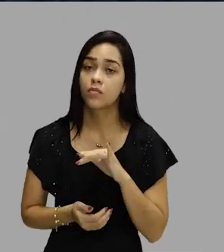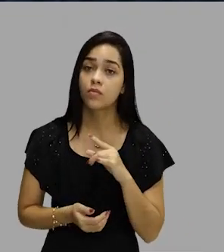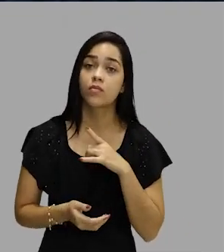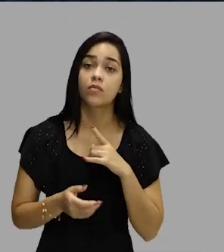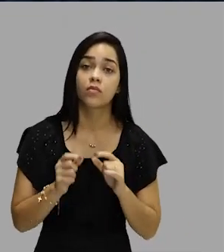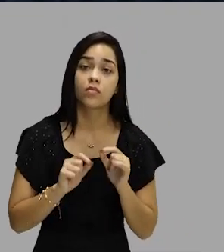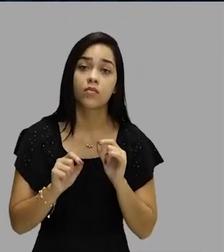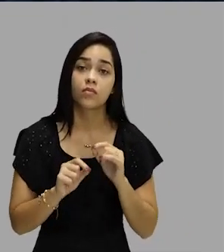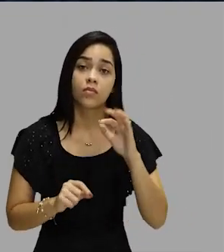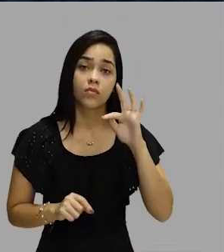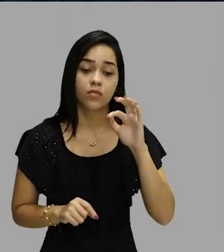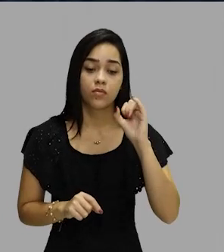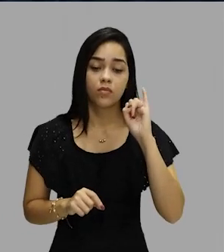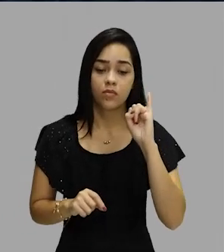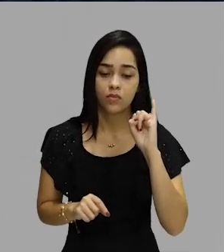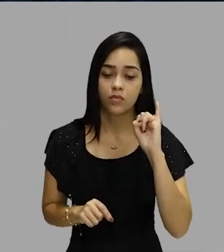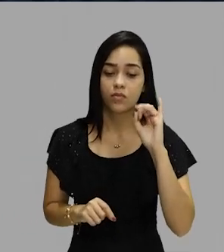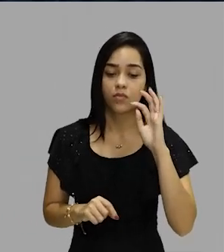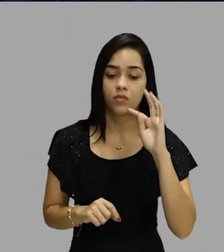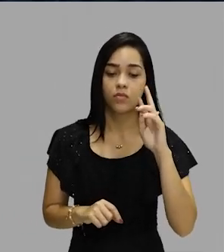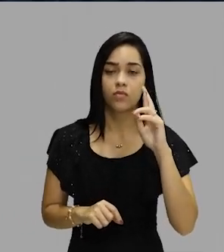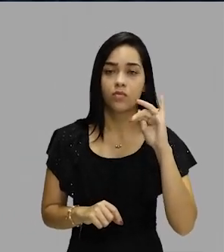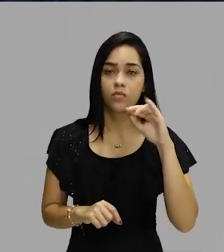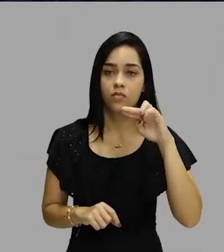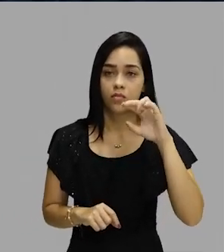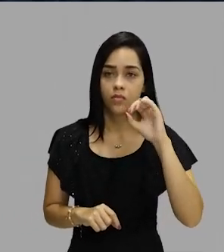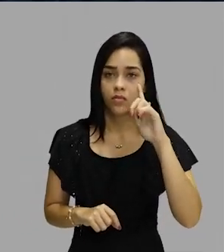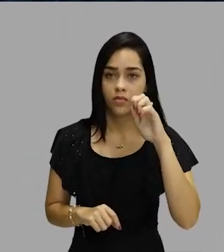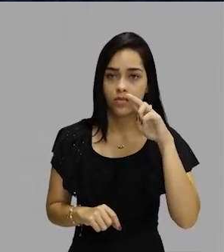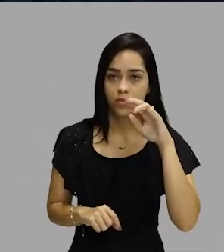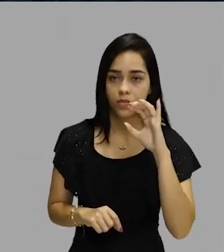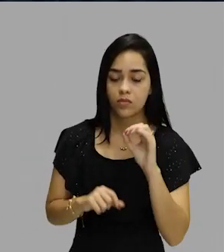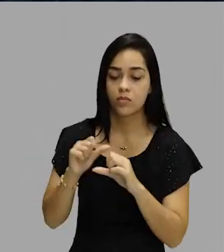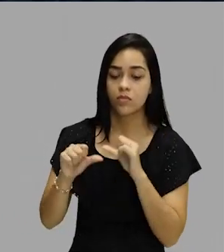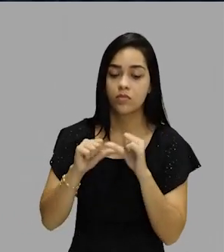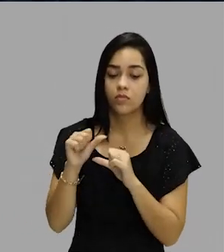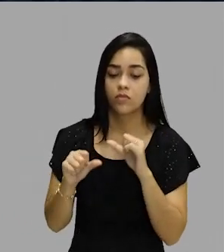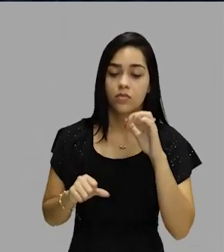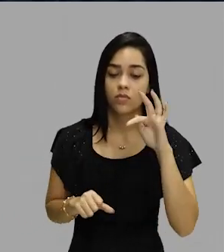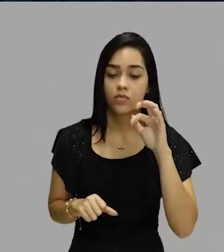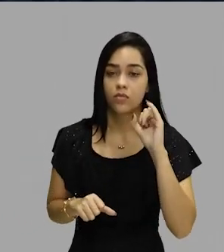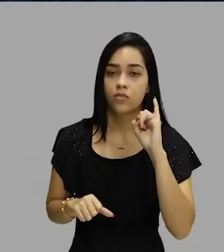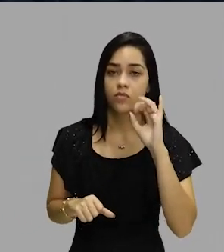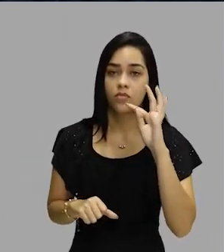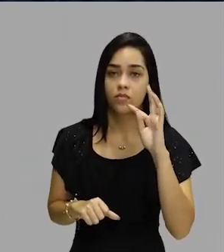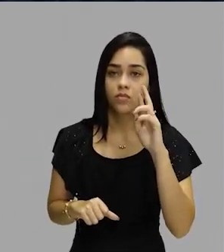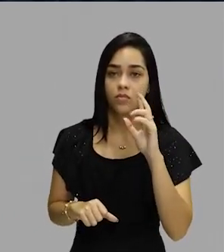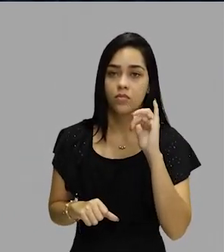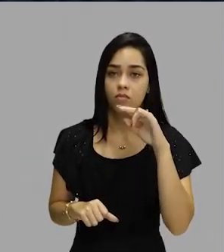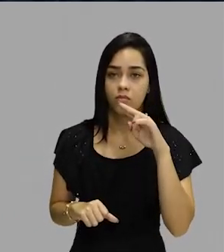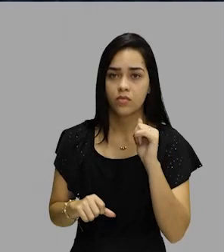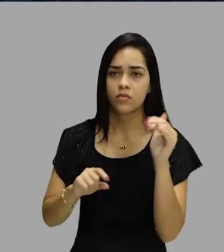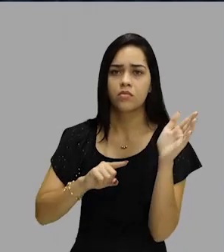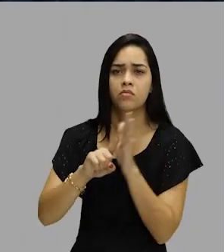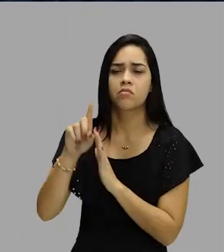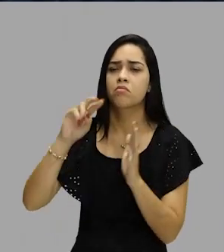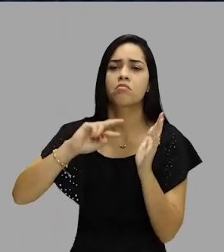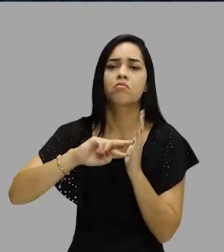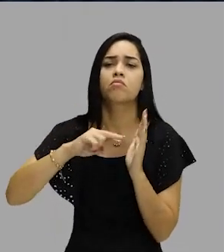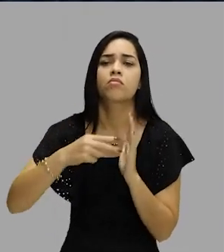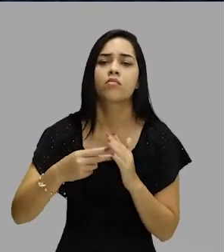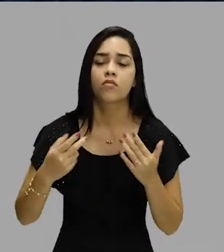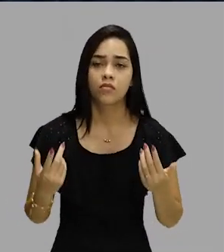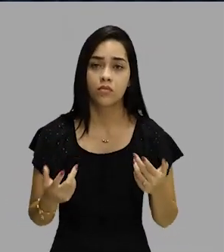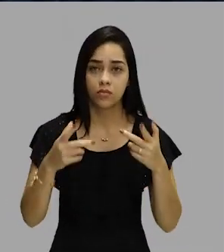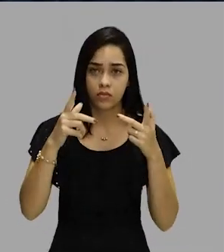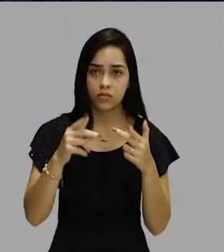fazer com que o fibrinogênio se transforme em uma fibrina. Pergunto, o que é a fibrina?